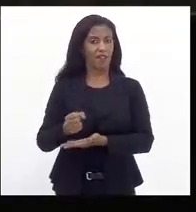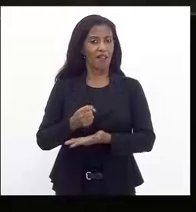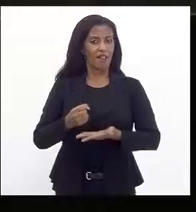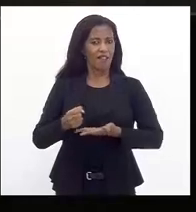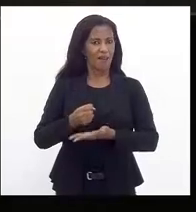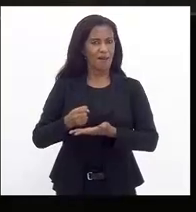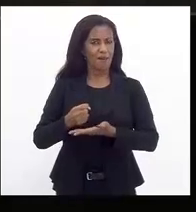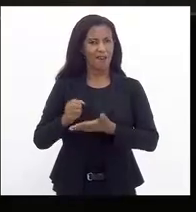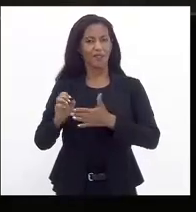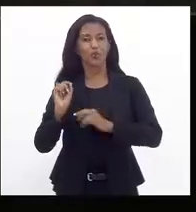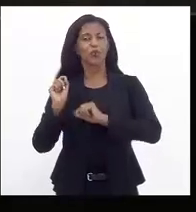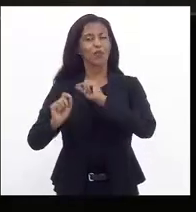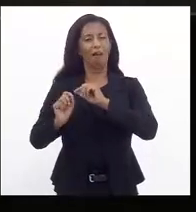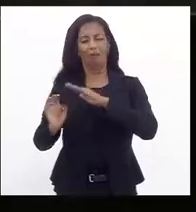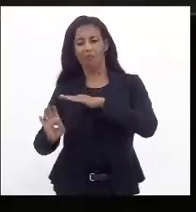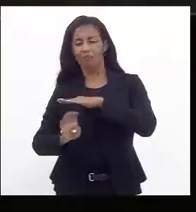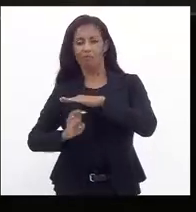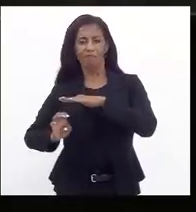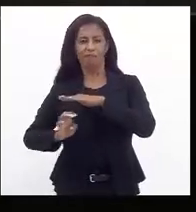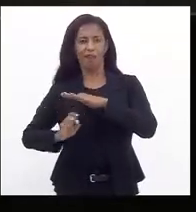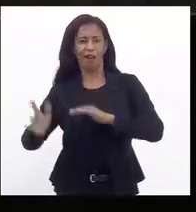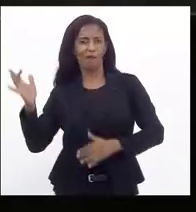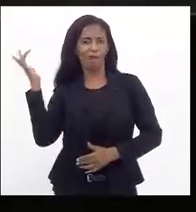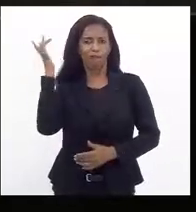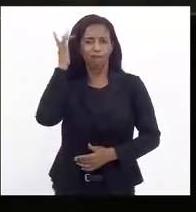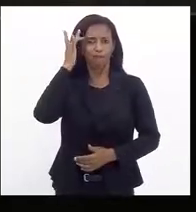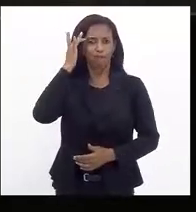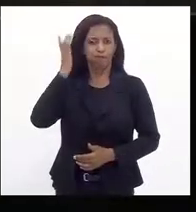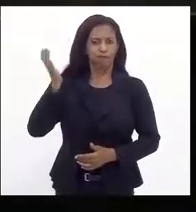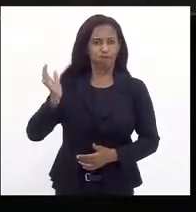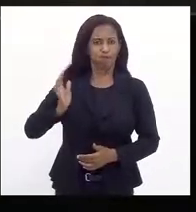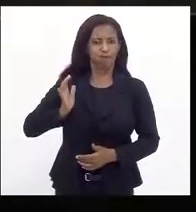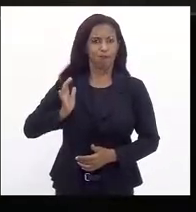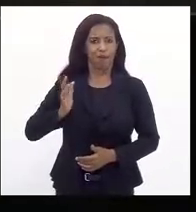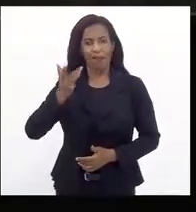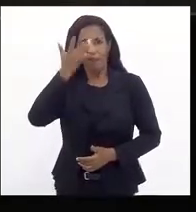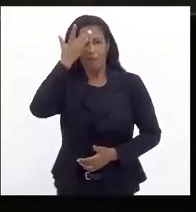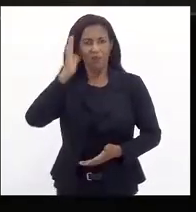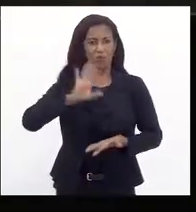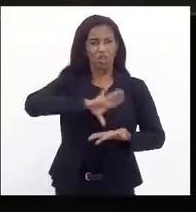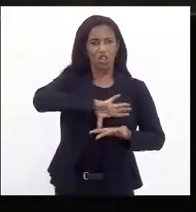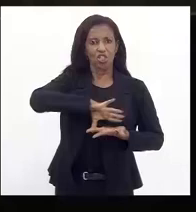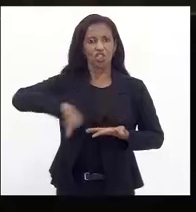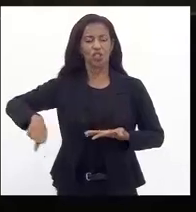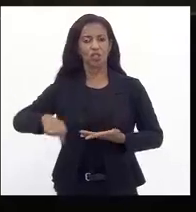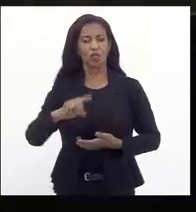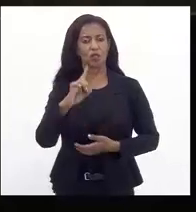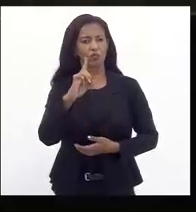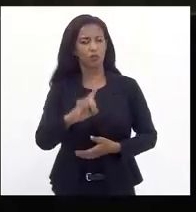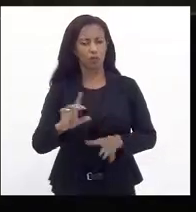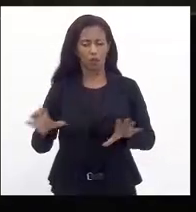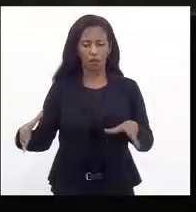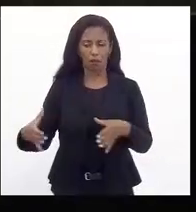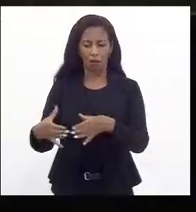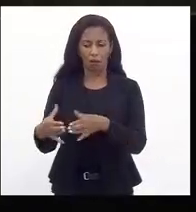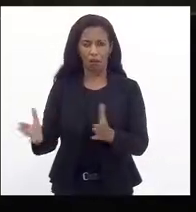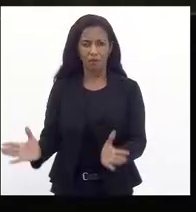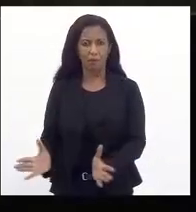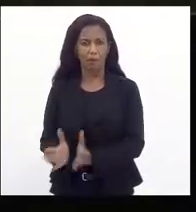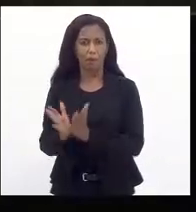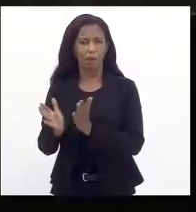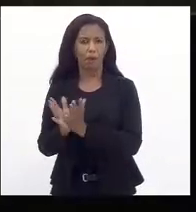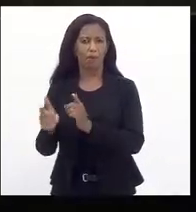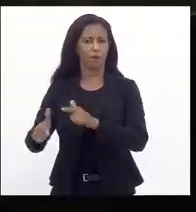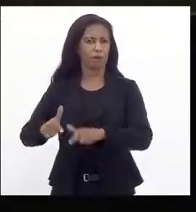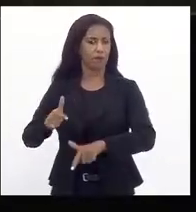base dos empresariados é a base daqueles que retiram direitos da classe trabalhadora